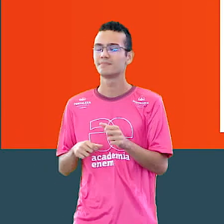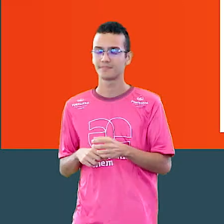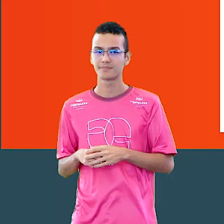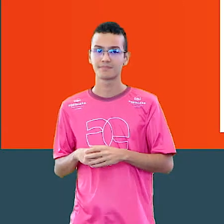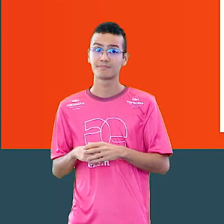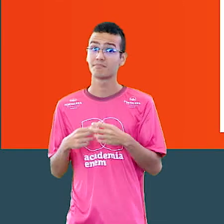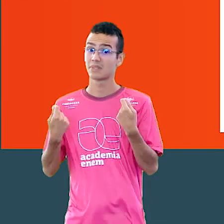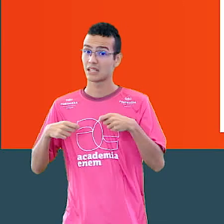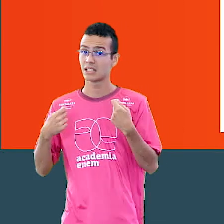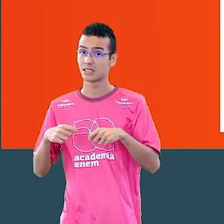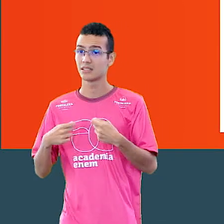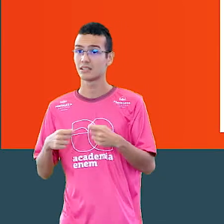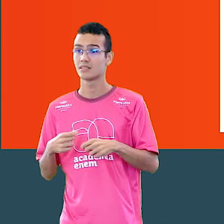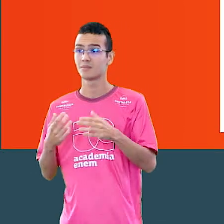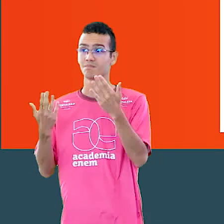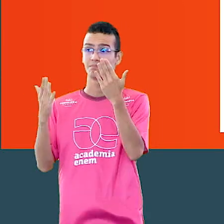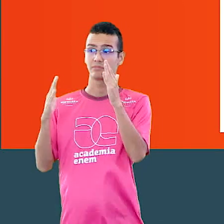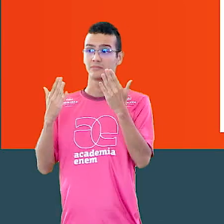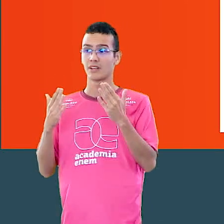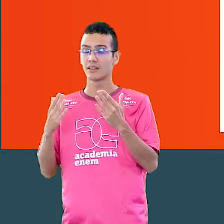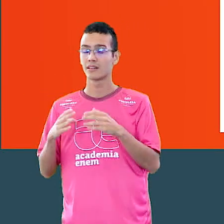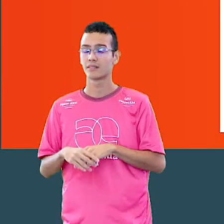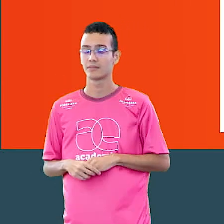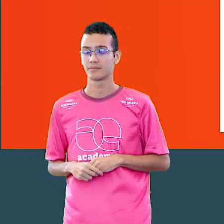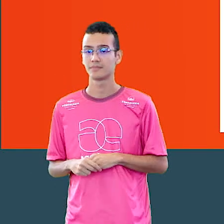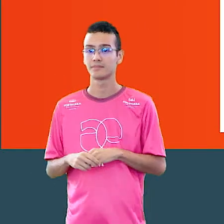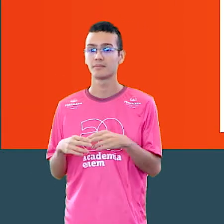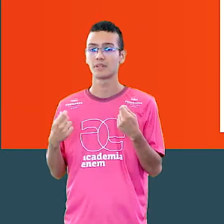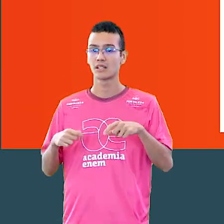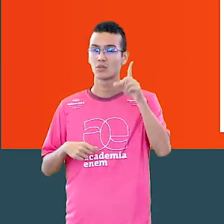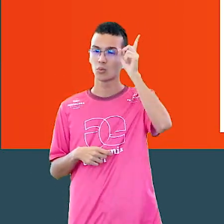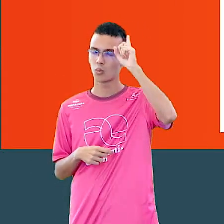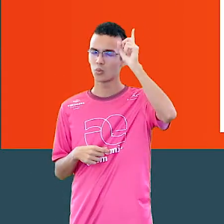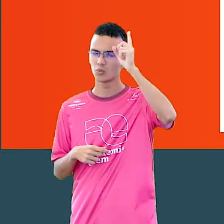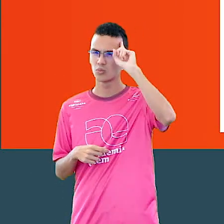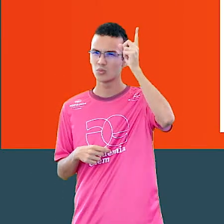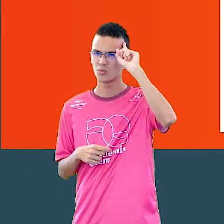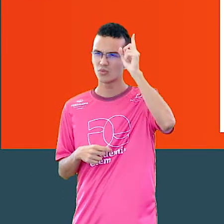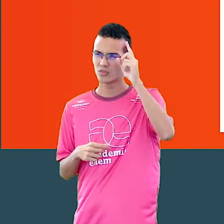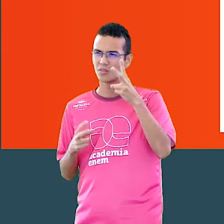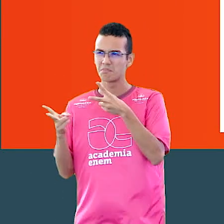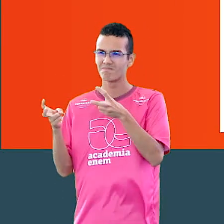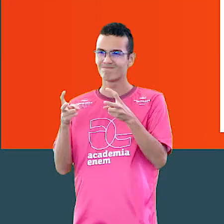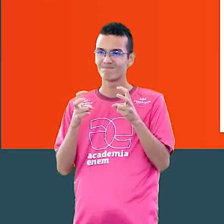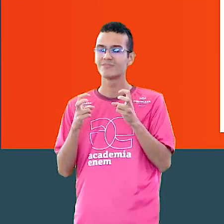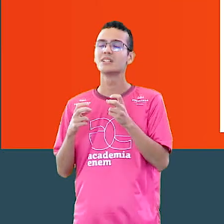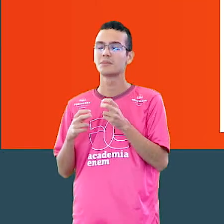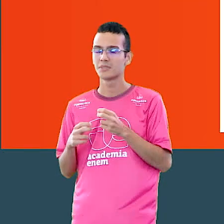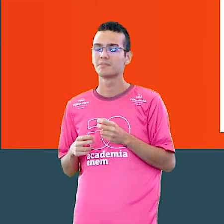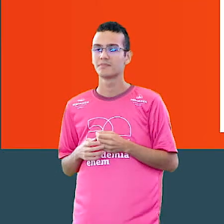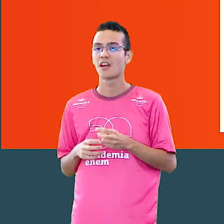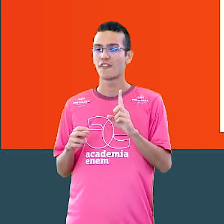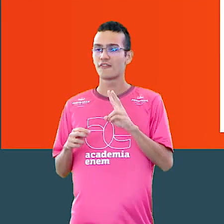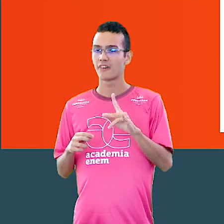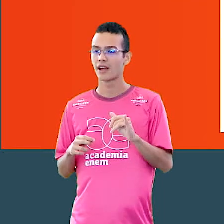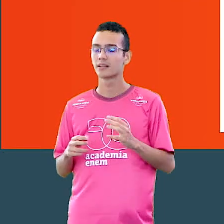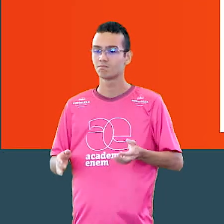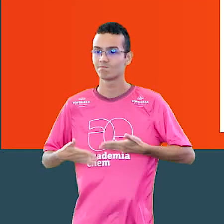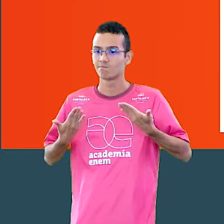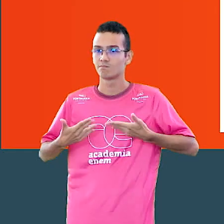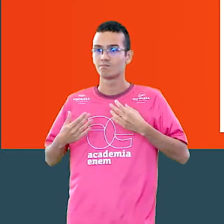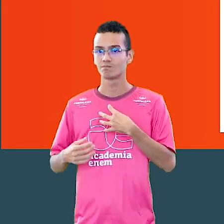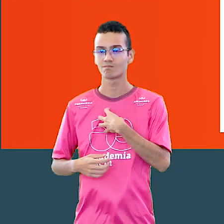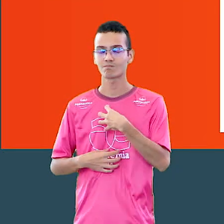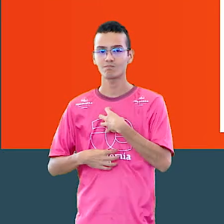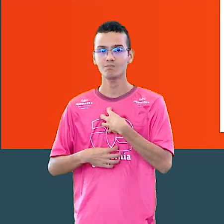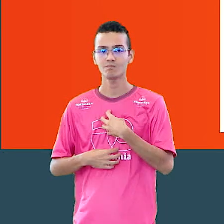feita diariamente, porque é isso que vai lhe motivar, tá certo? Esse propósito é o quê?